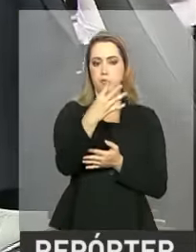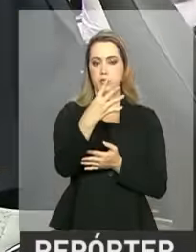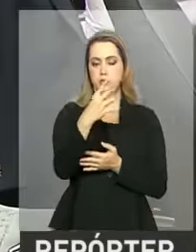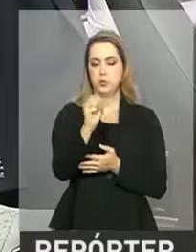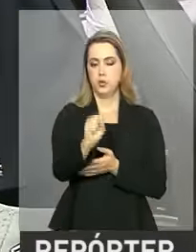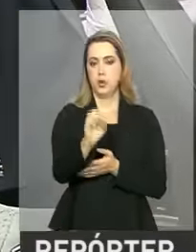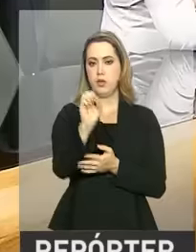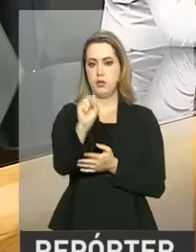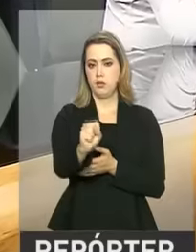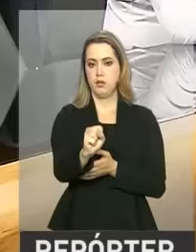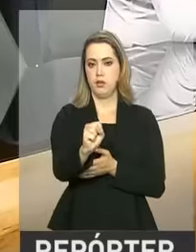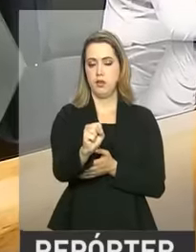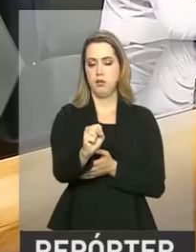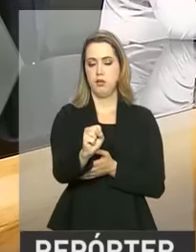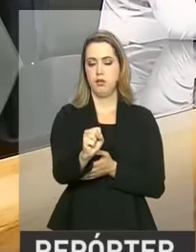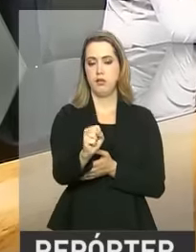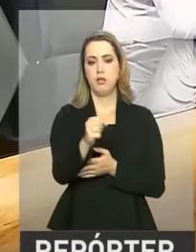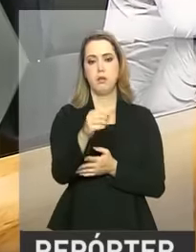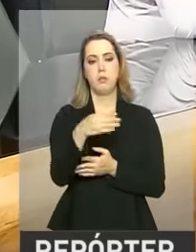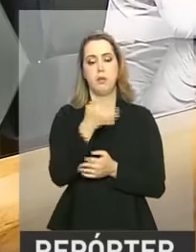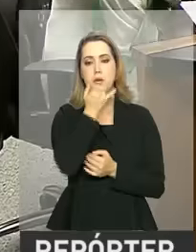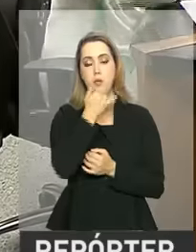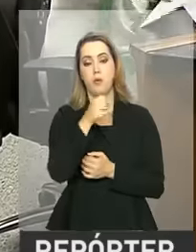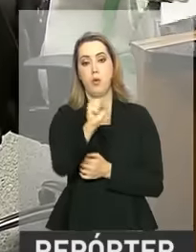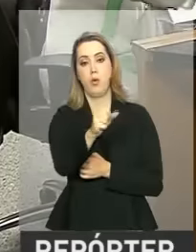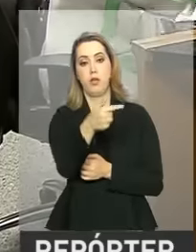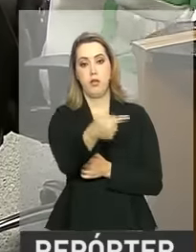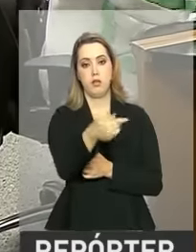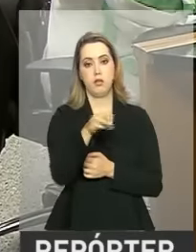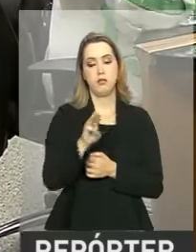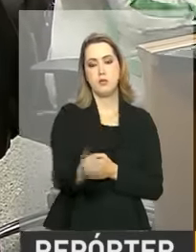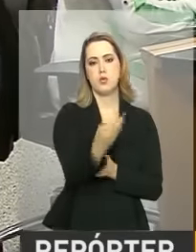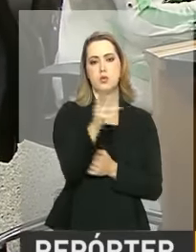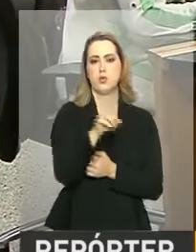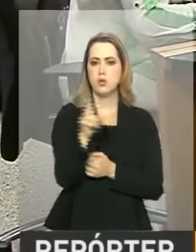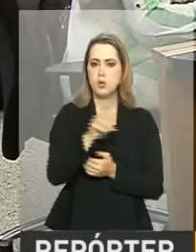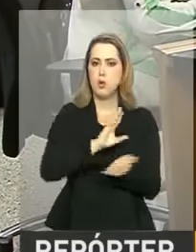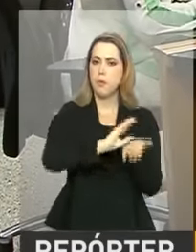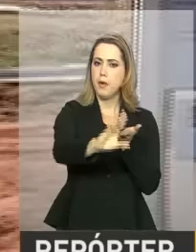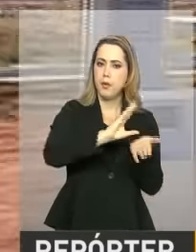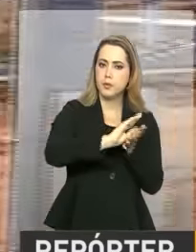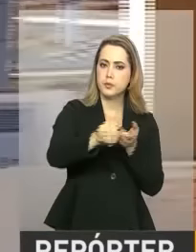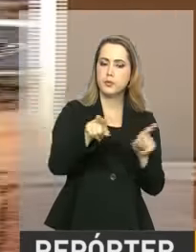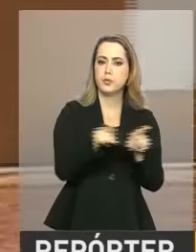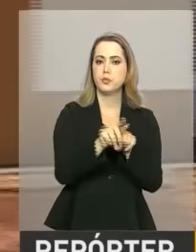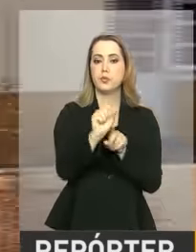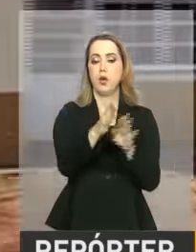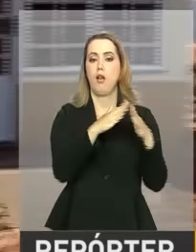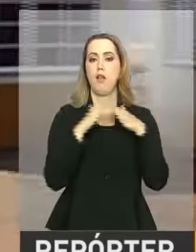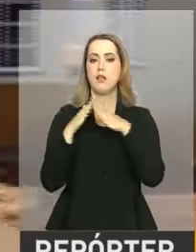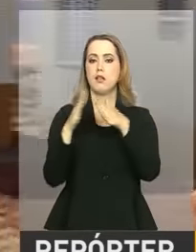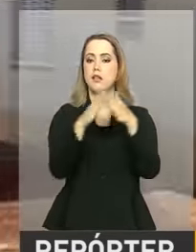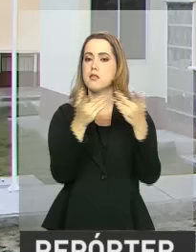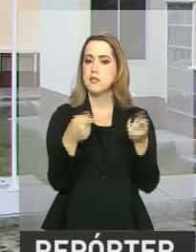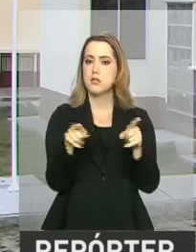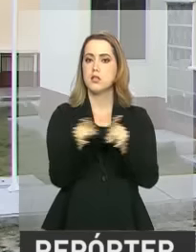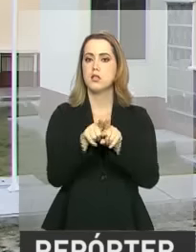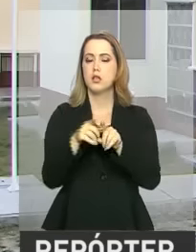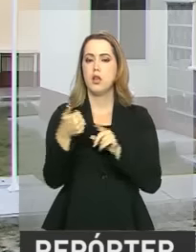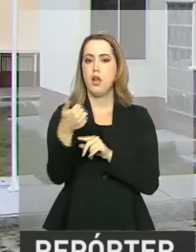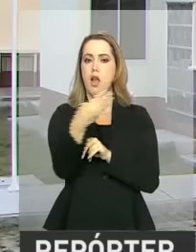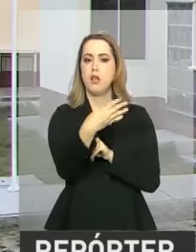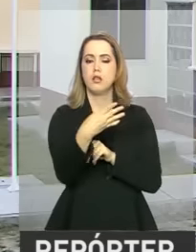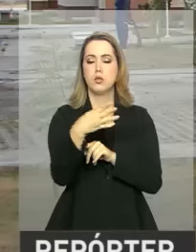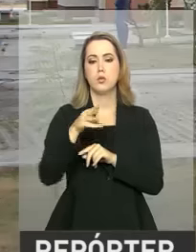87 bilhões de reais para investimentos, sendo 63,5 bilhões para habitação popular,